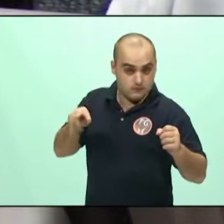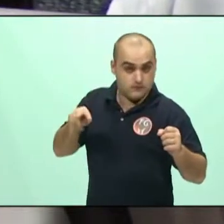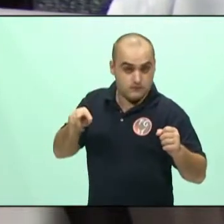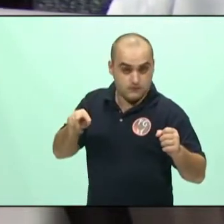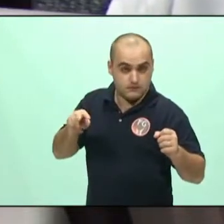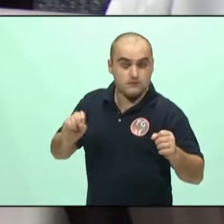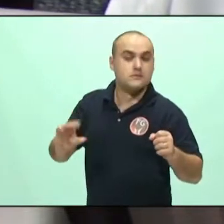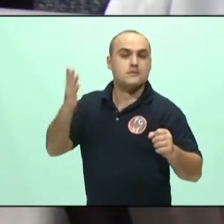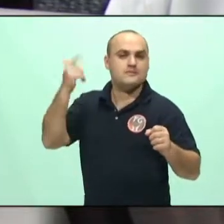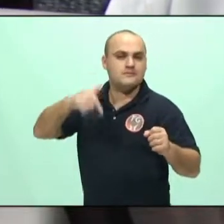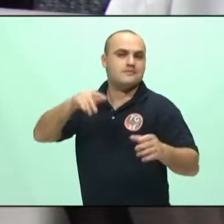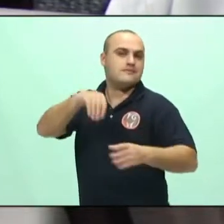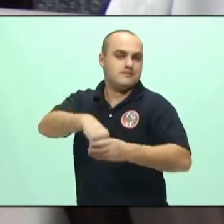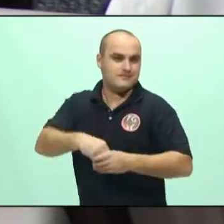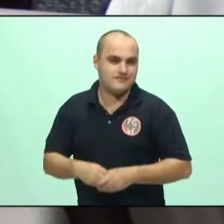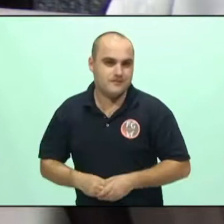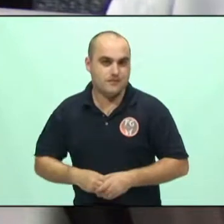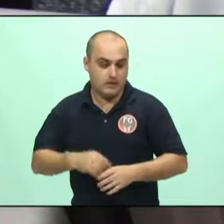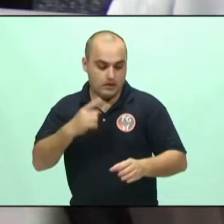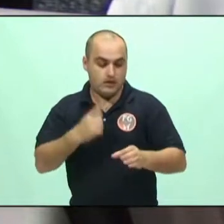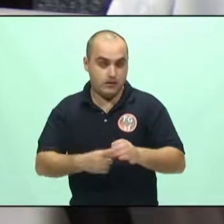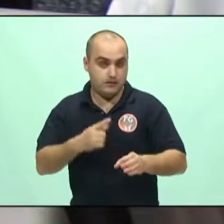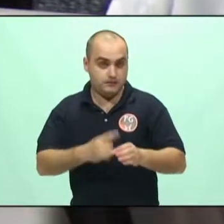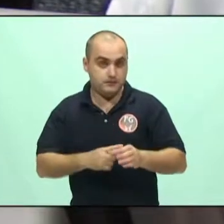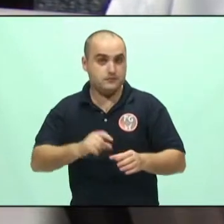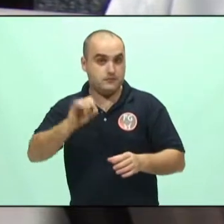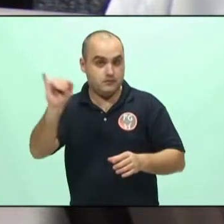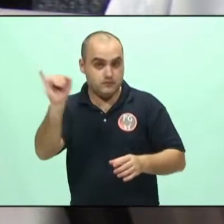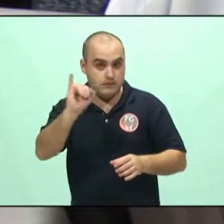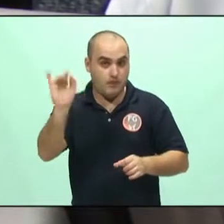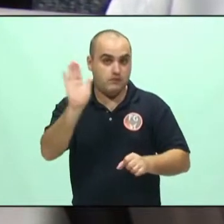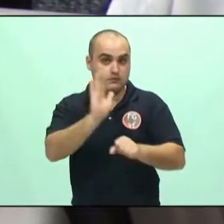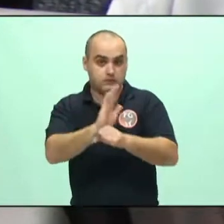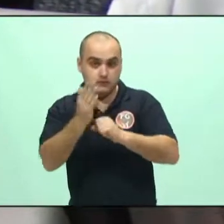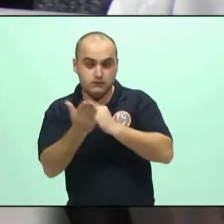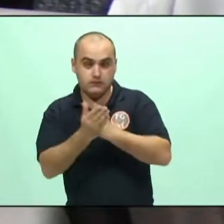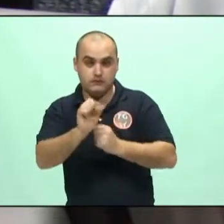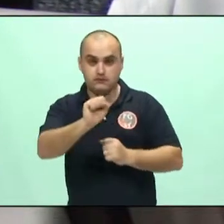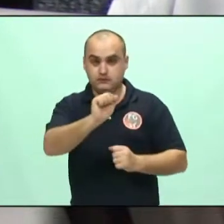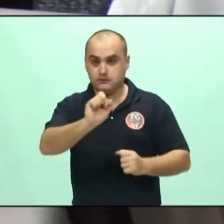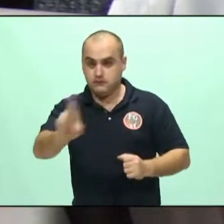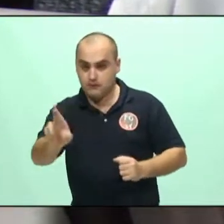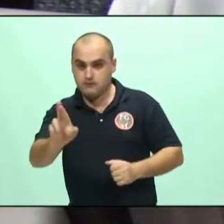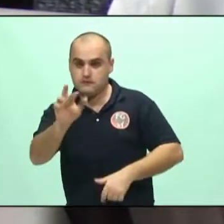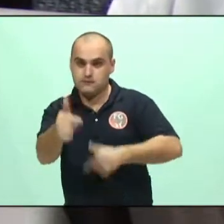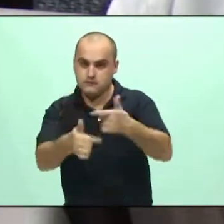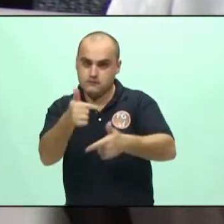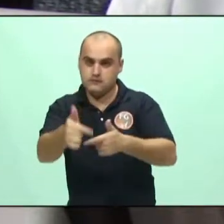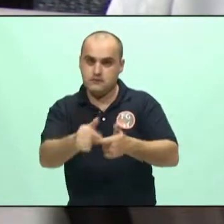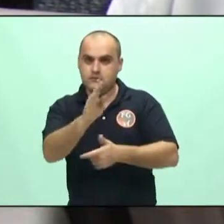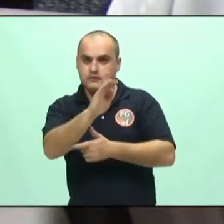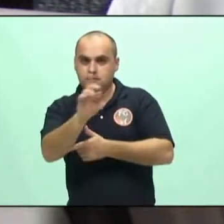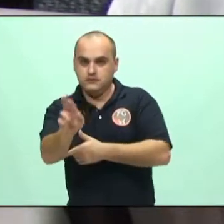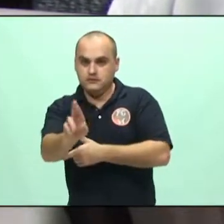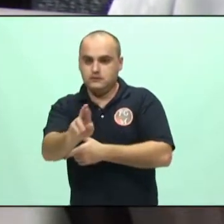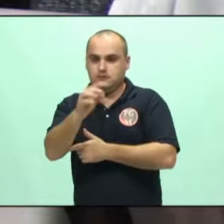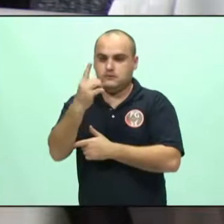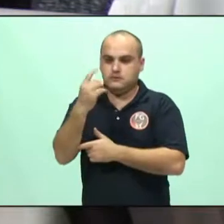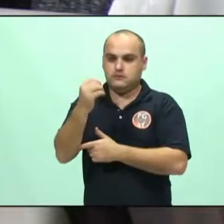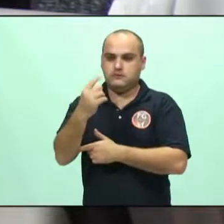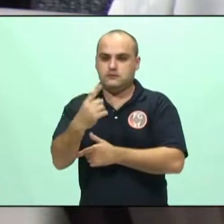é isso que tá já é esse que mora no Santa Regina mora no portal e trabalha do outro lado da BR sofre